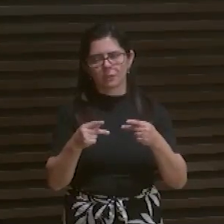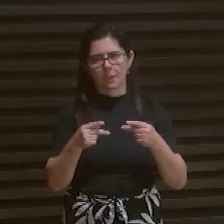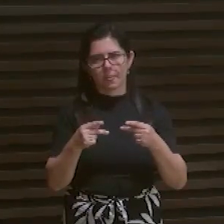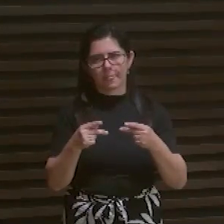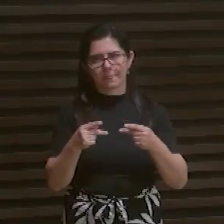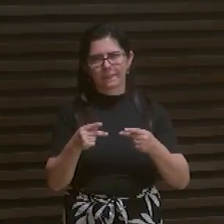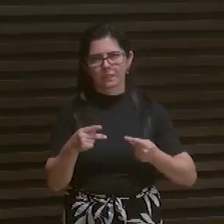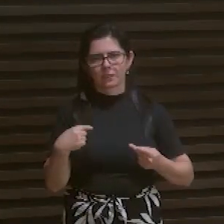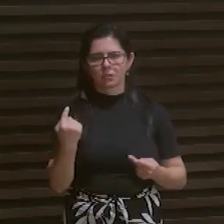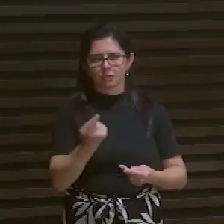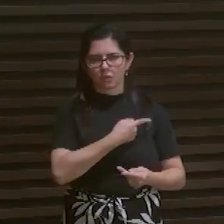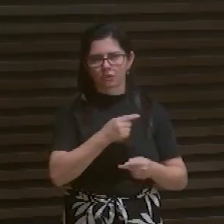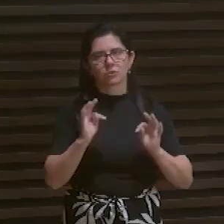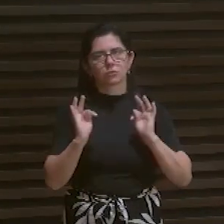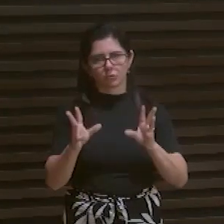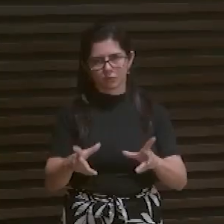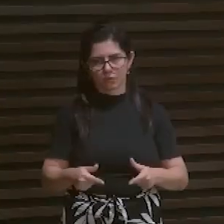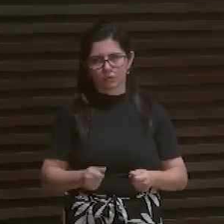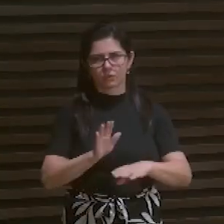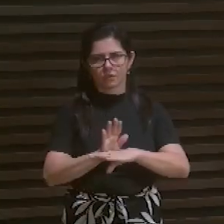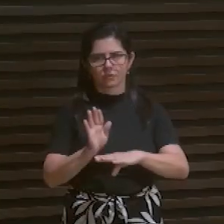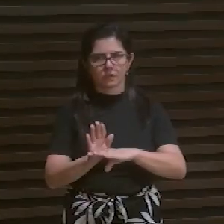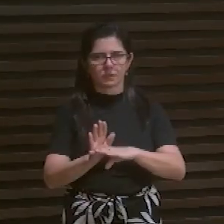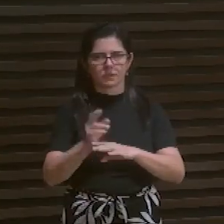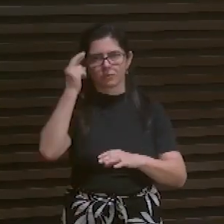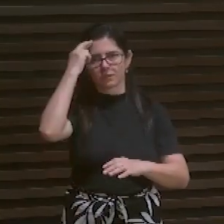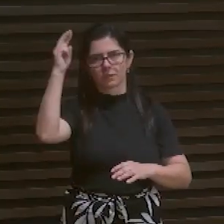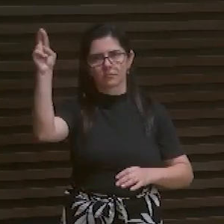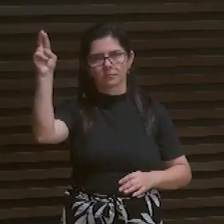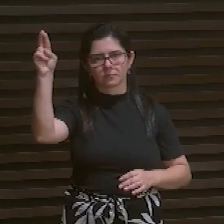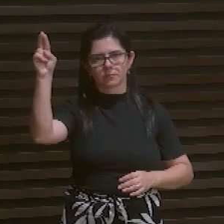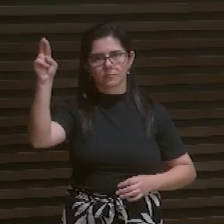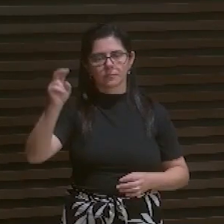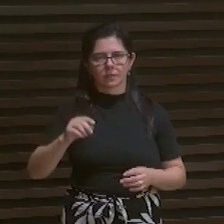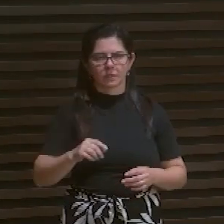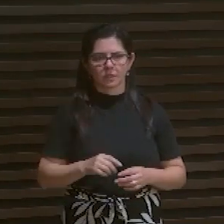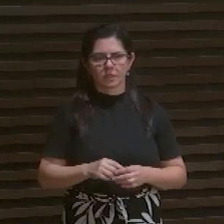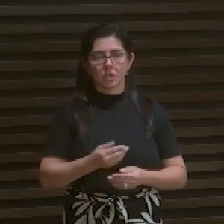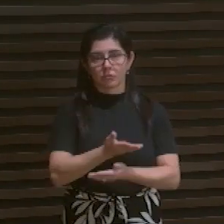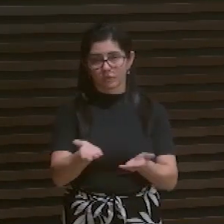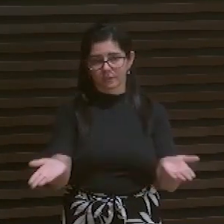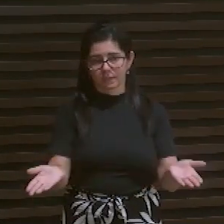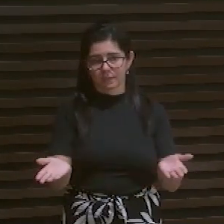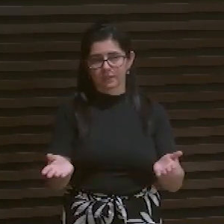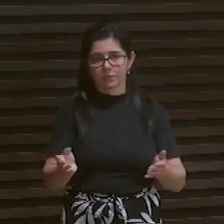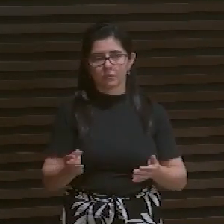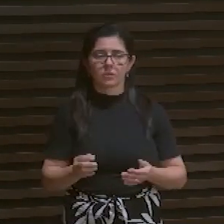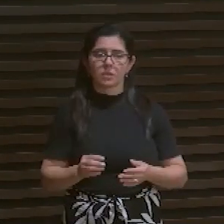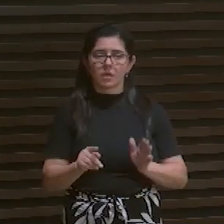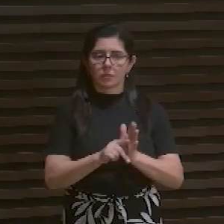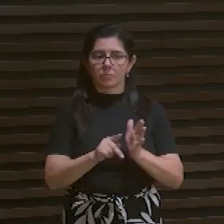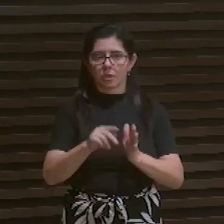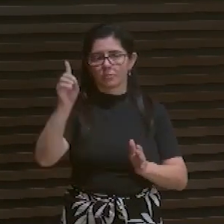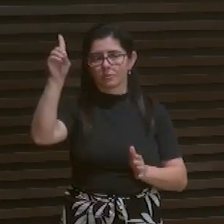todos cooperadores do Senhor nessa lavoura. Né? E aí agora nós vamos seguir e falar assim: vocês são lavoura de Deus e edifício de Deus.